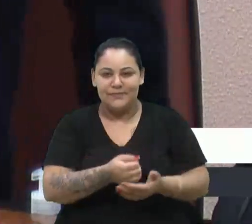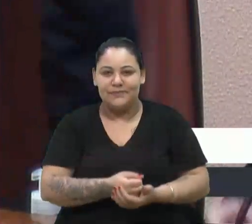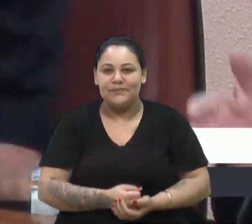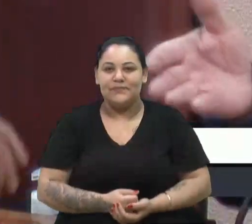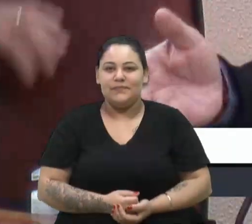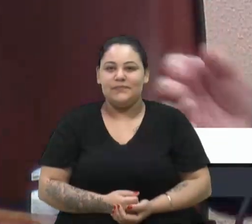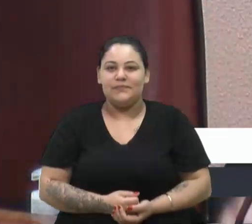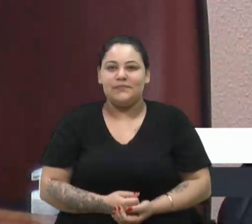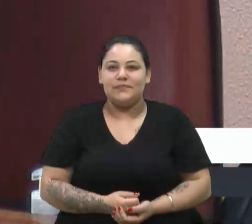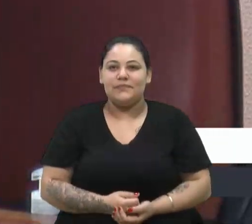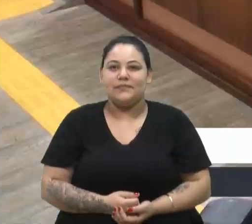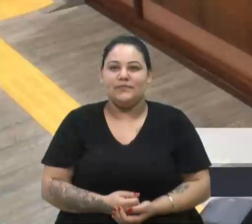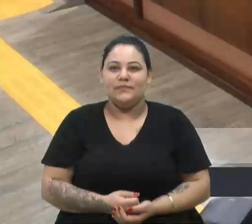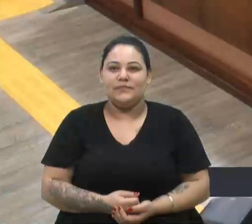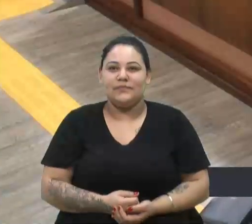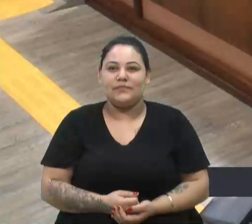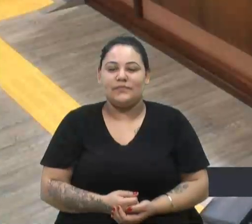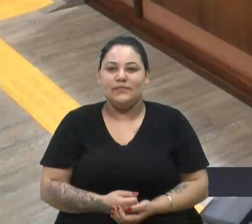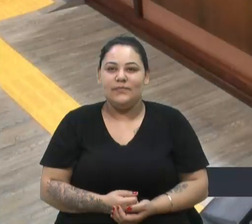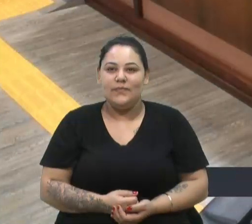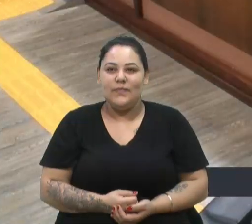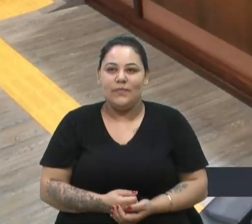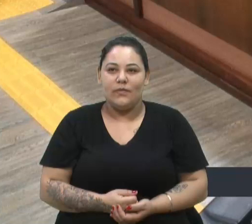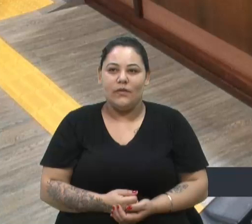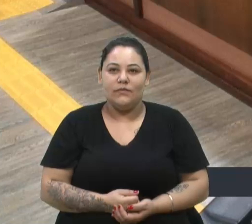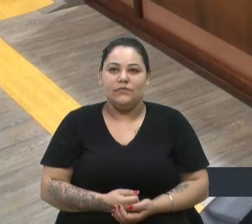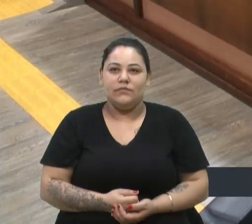façamos a entrega da placa aqui na frente